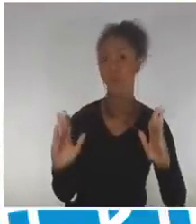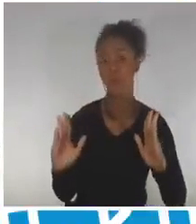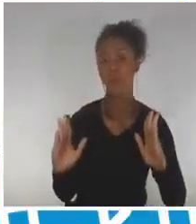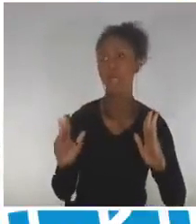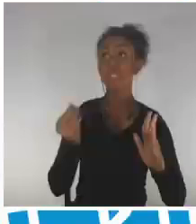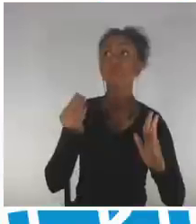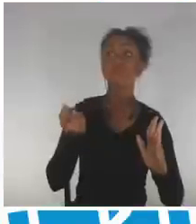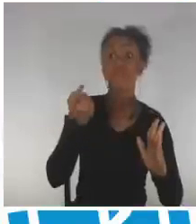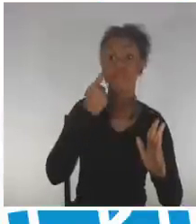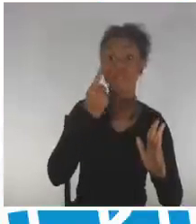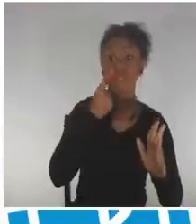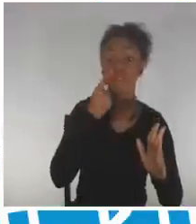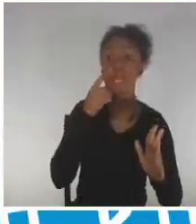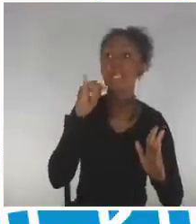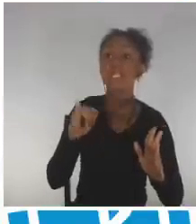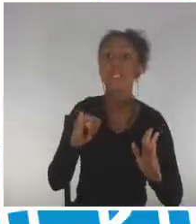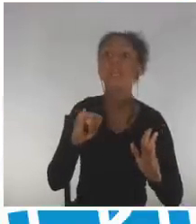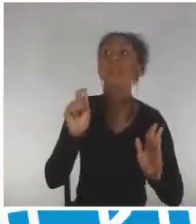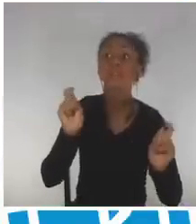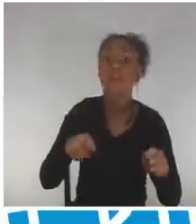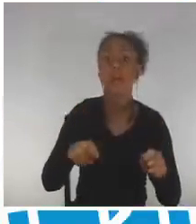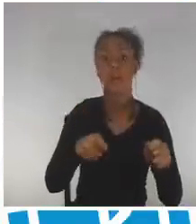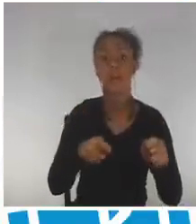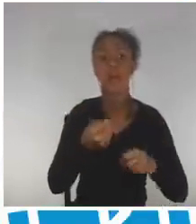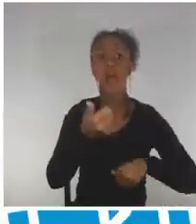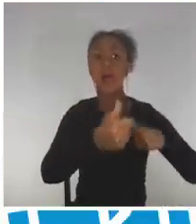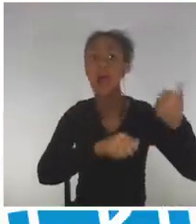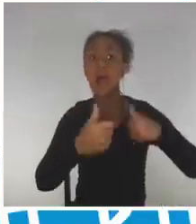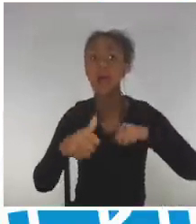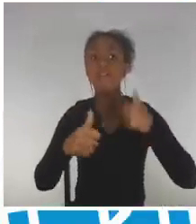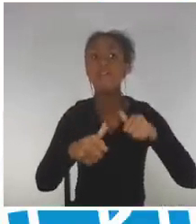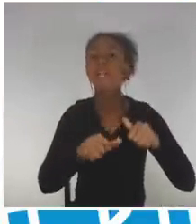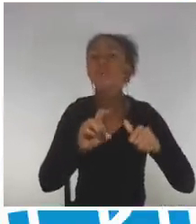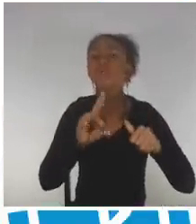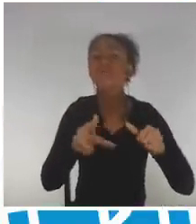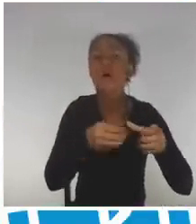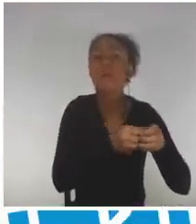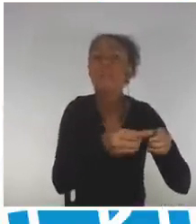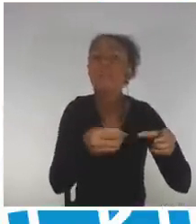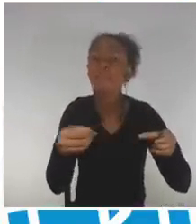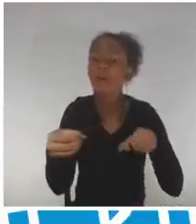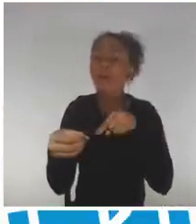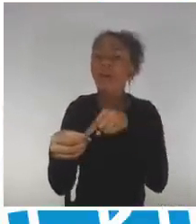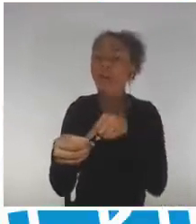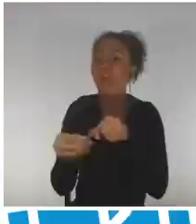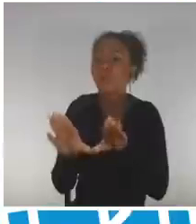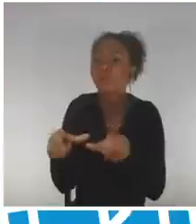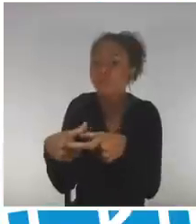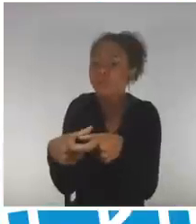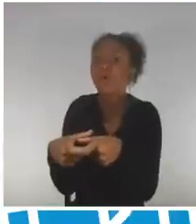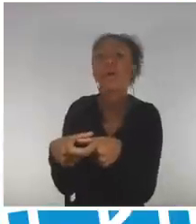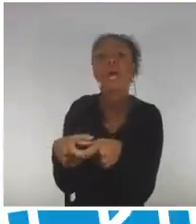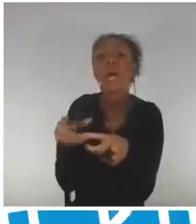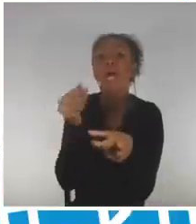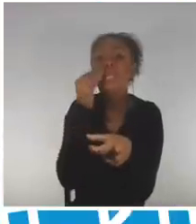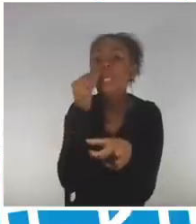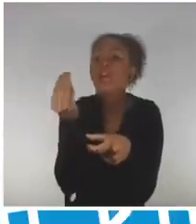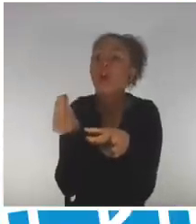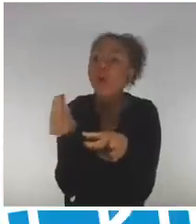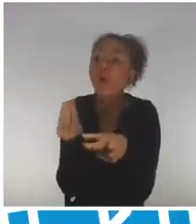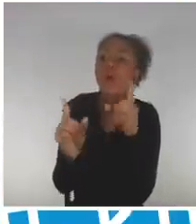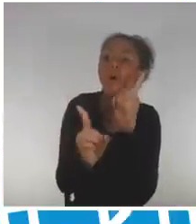avaliação amostral que serviria de diagnóstico para as intervenções pedagógicas